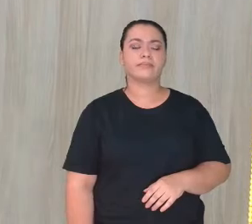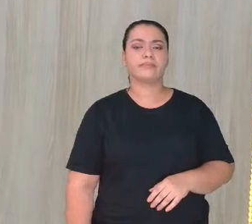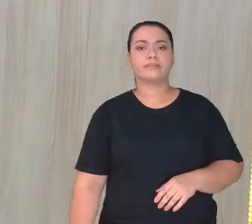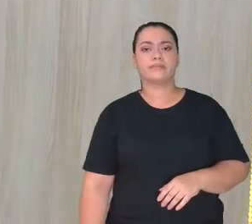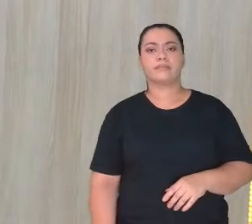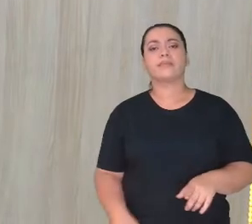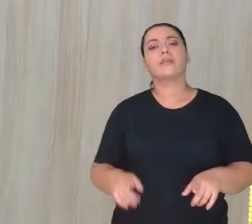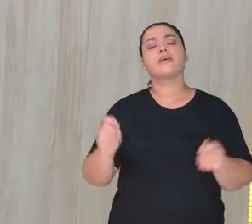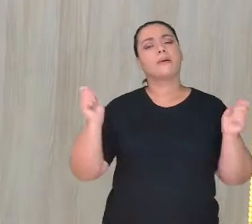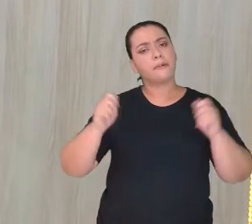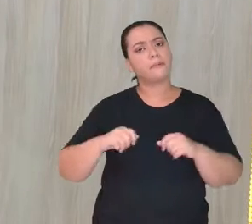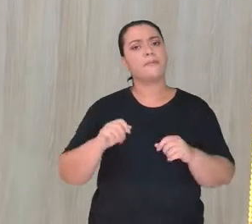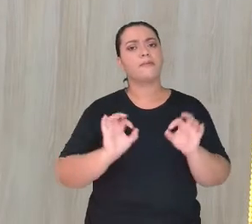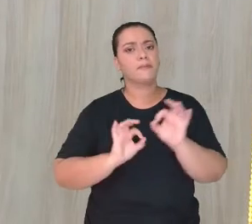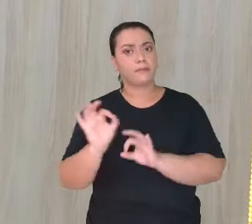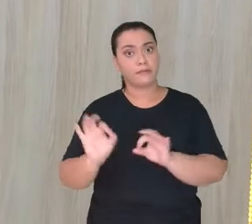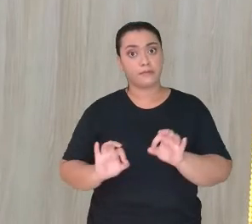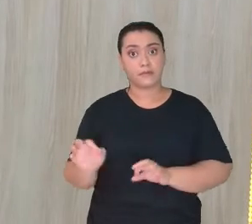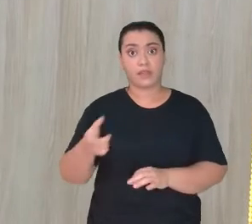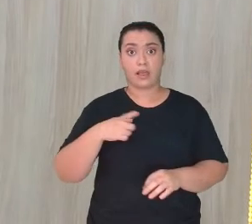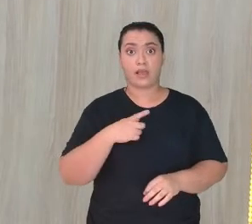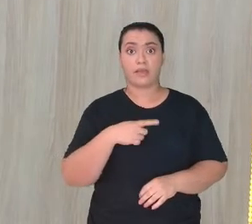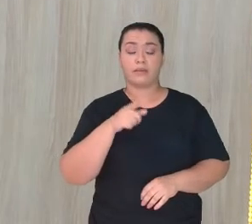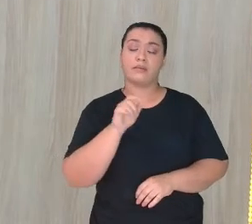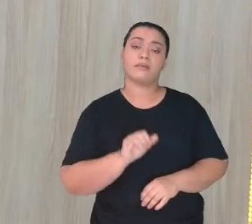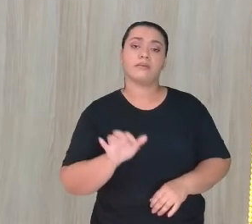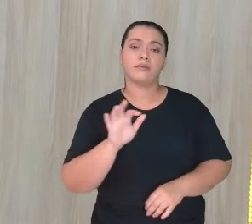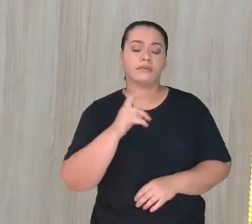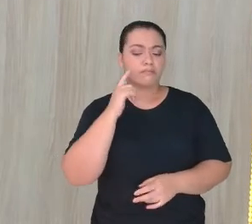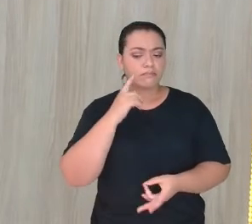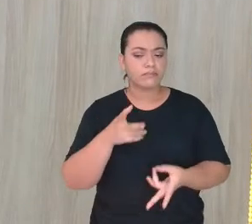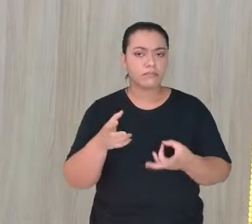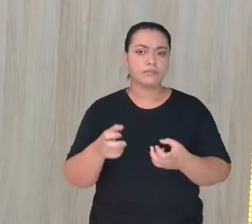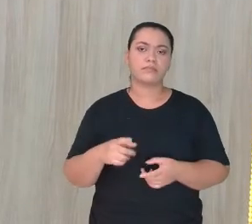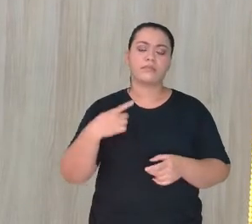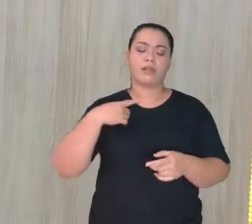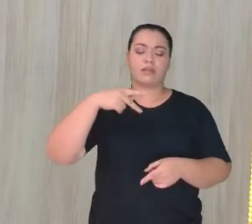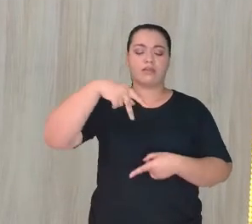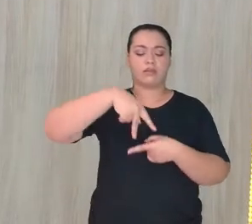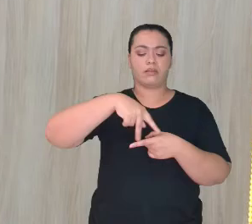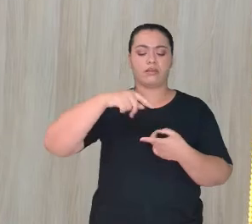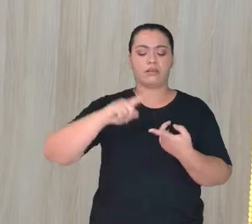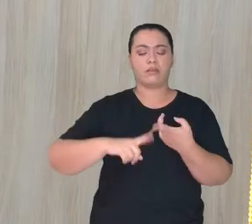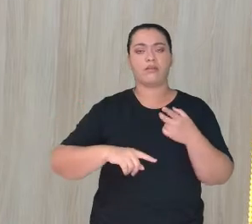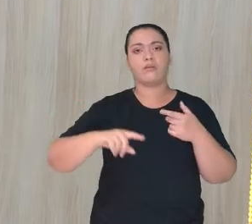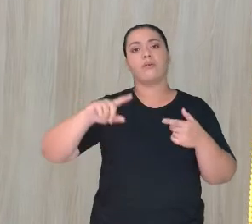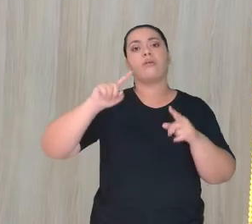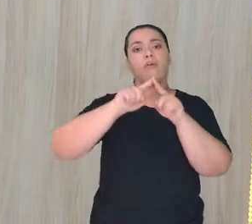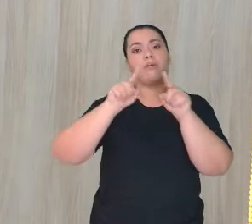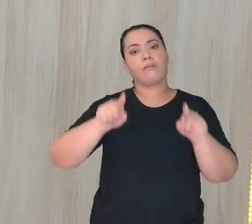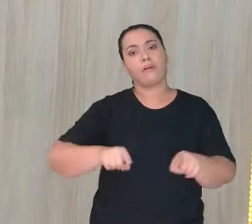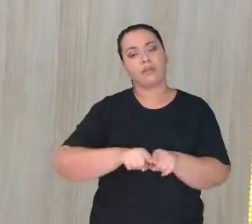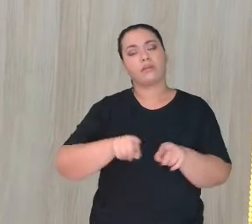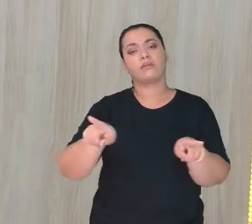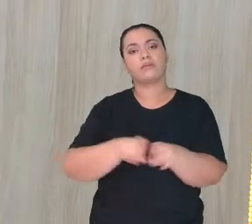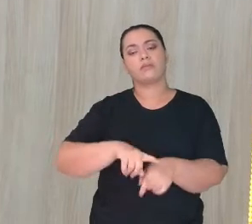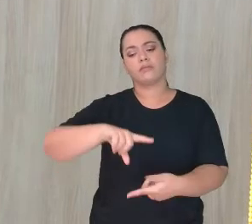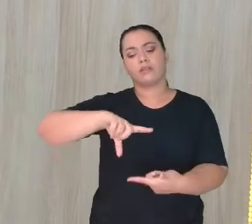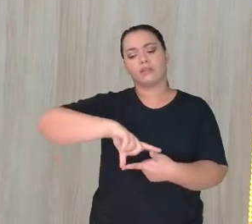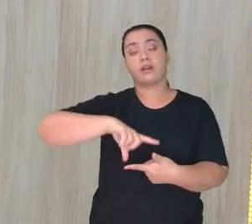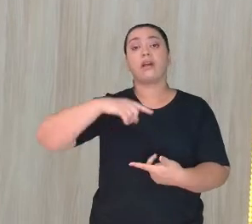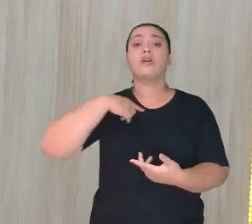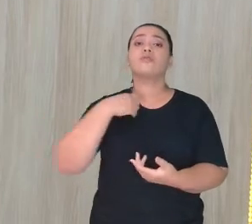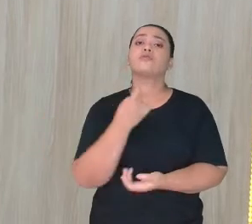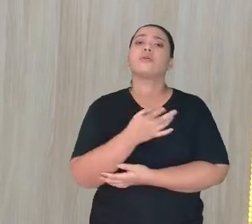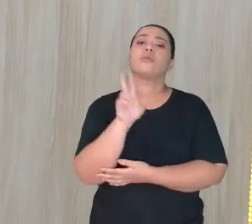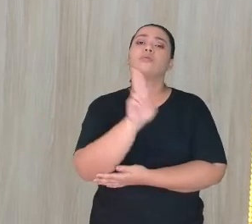lógico, e consegue montar lá as figuras conhecidas como só triângulo, quadrado e retângulo. Só usei 3